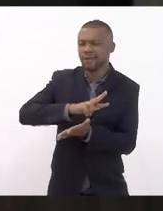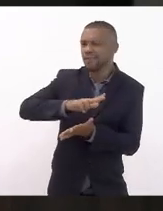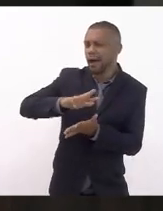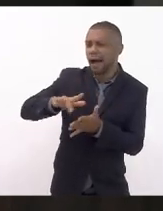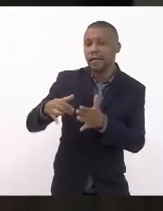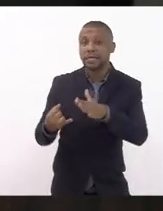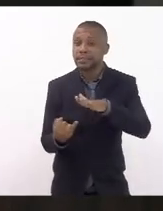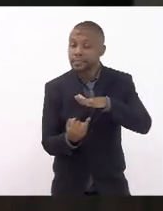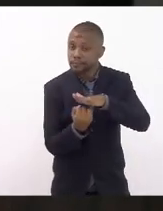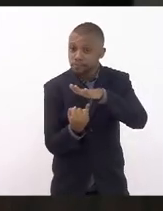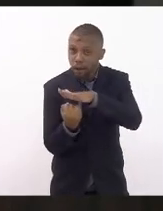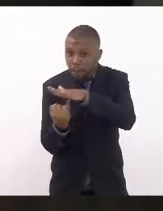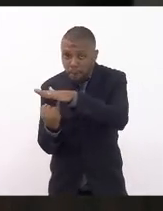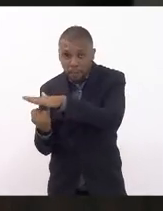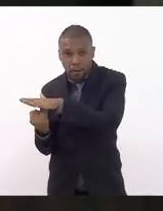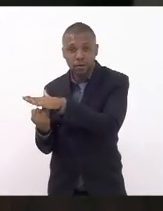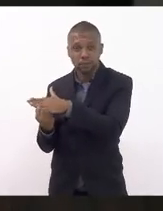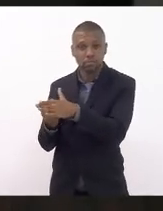as instituições